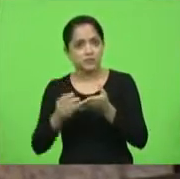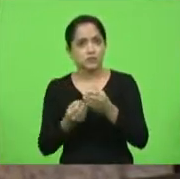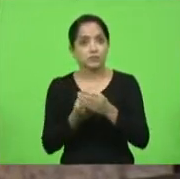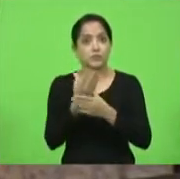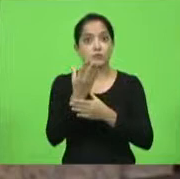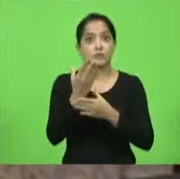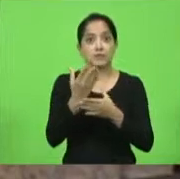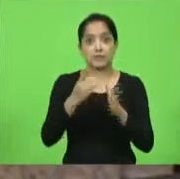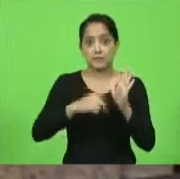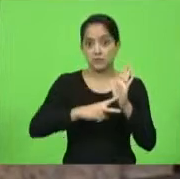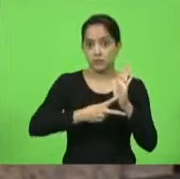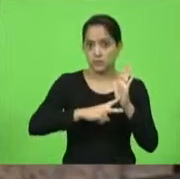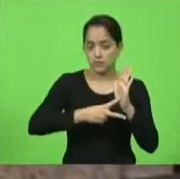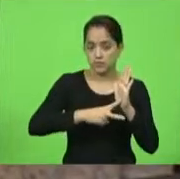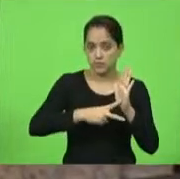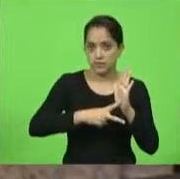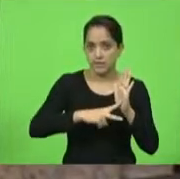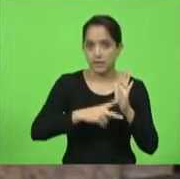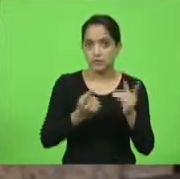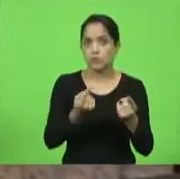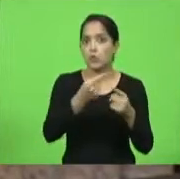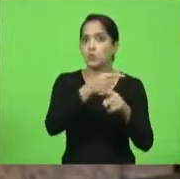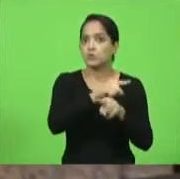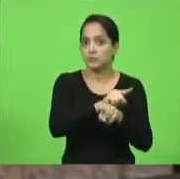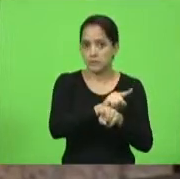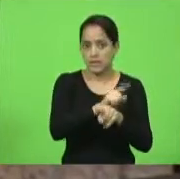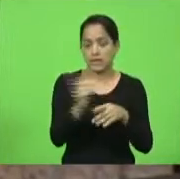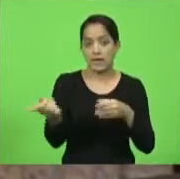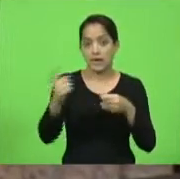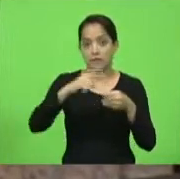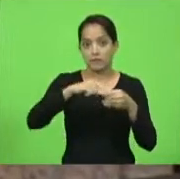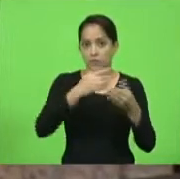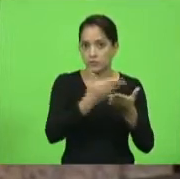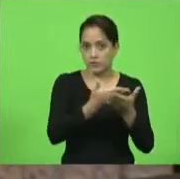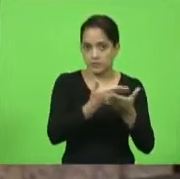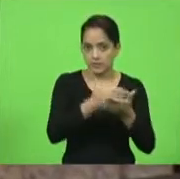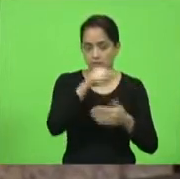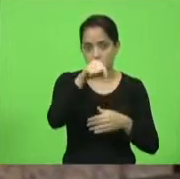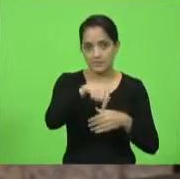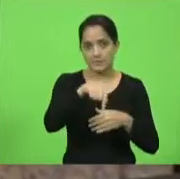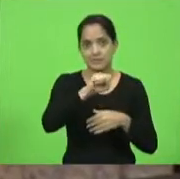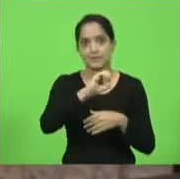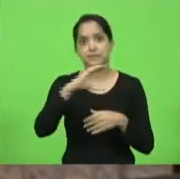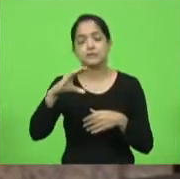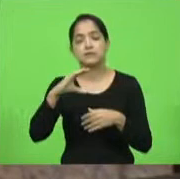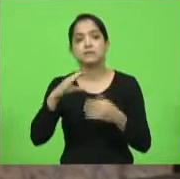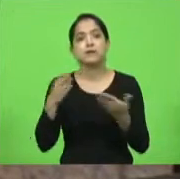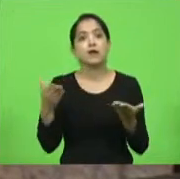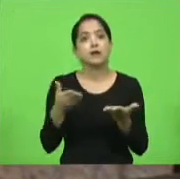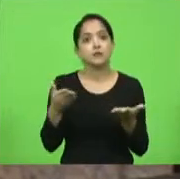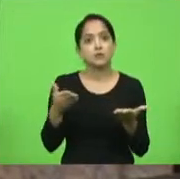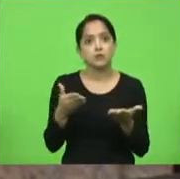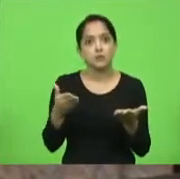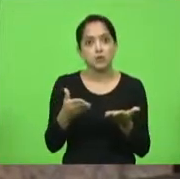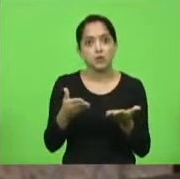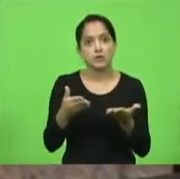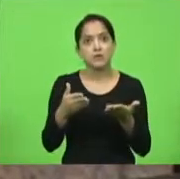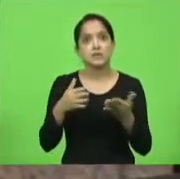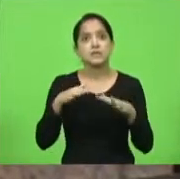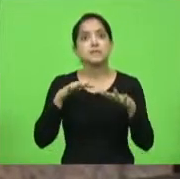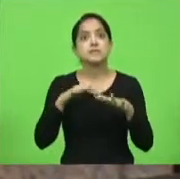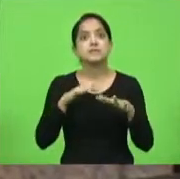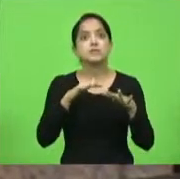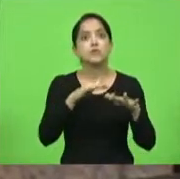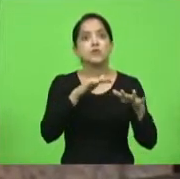sindicatos, que sempre foram contrários à volta às aulas em Santa Catarina, agora se movimentem